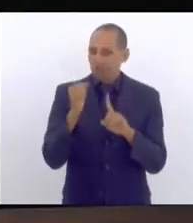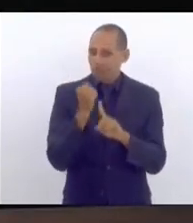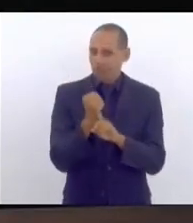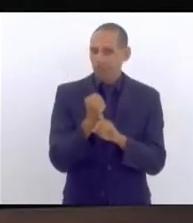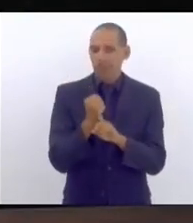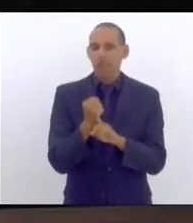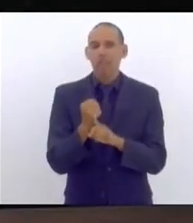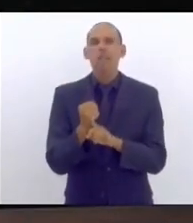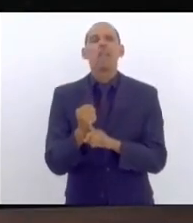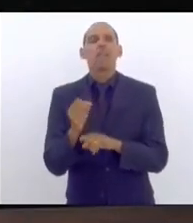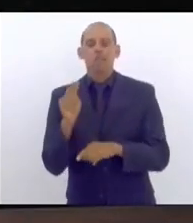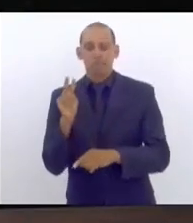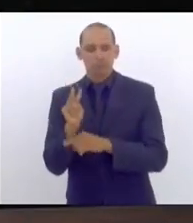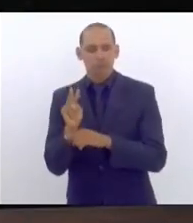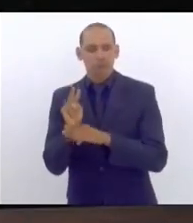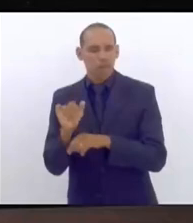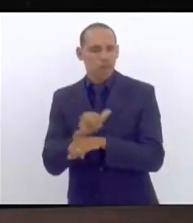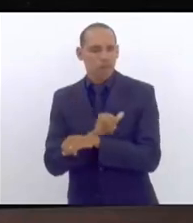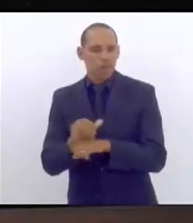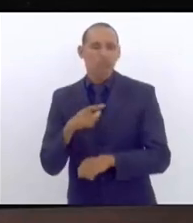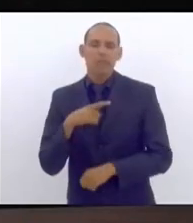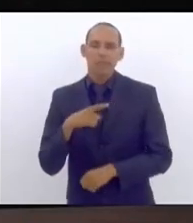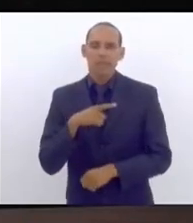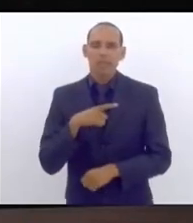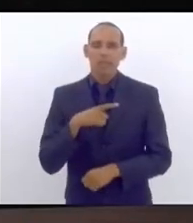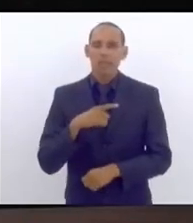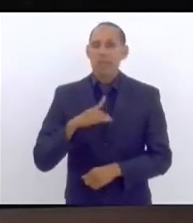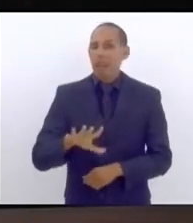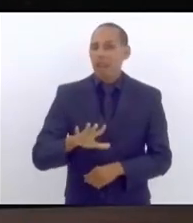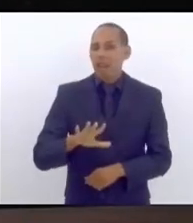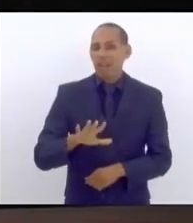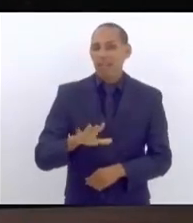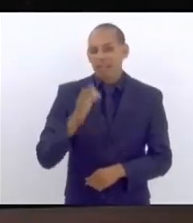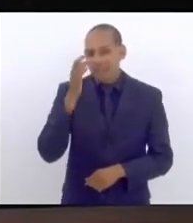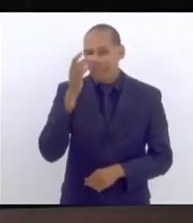a medida protetiva, mas muitas das vezes não é